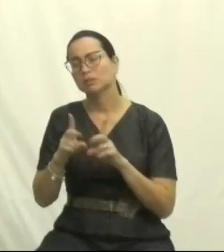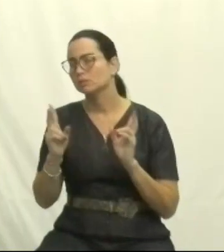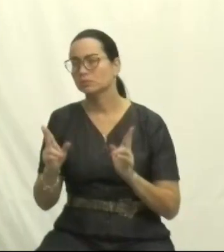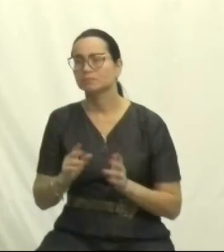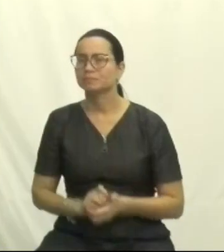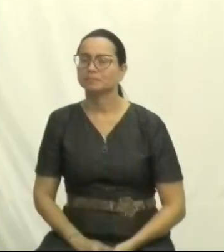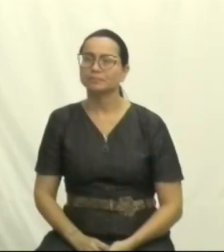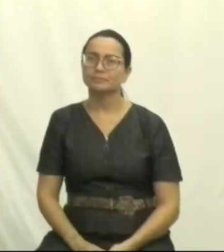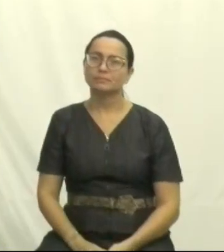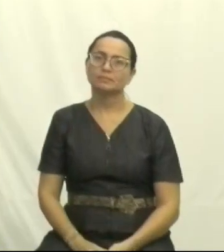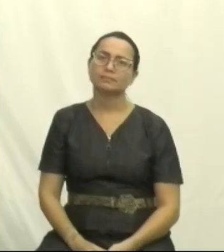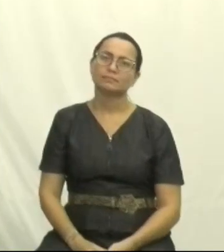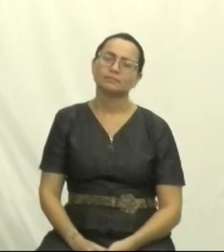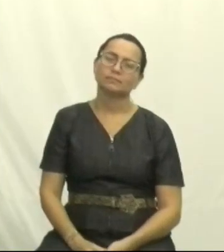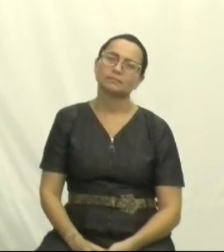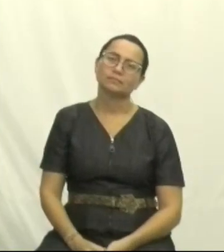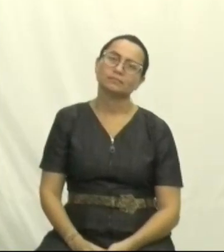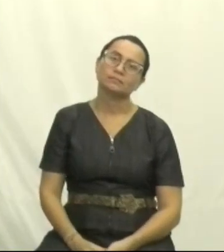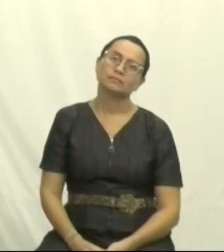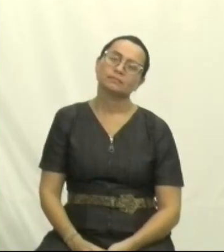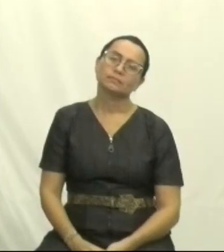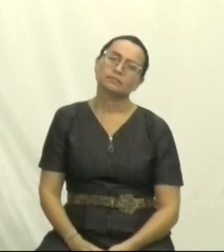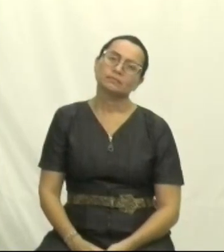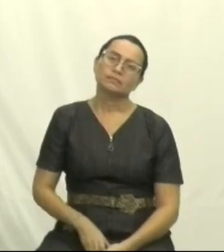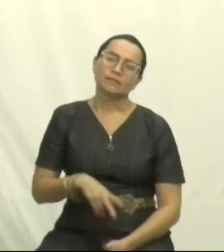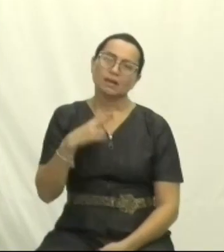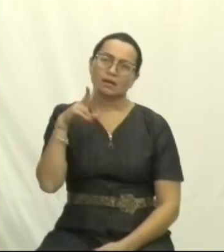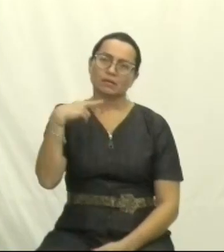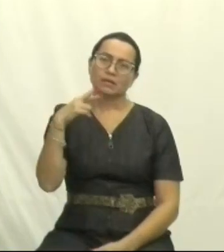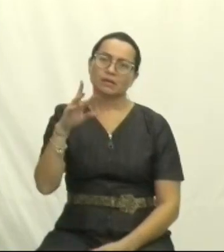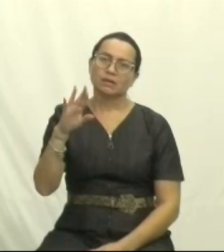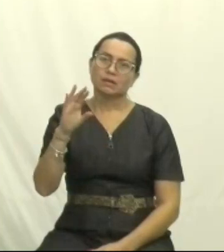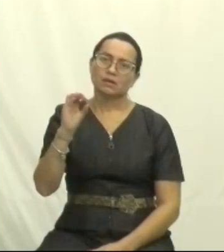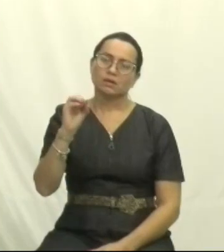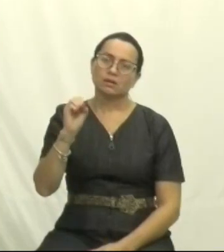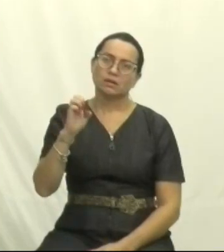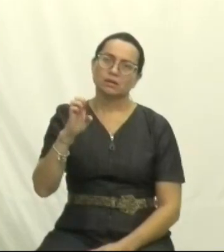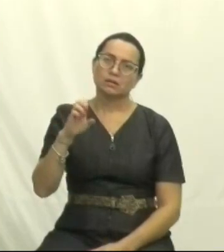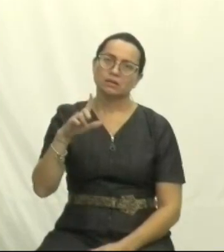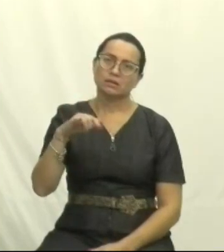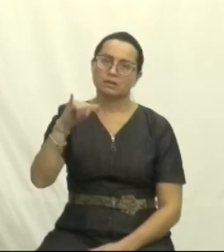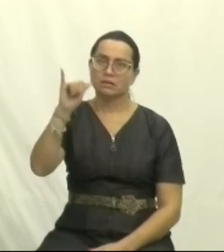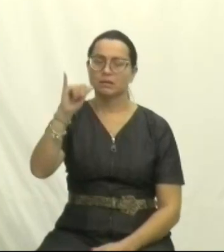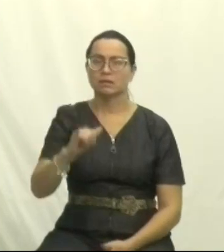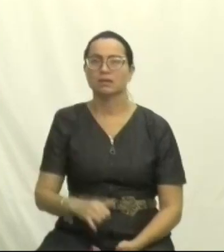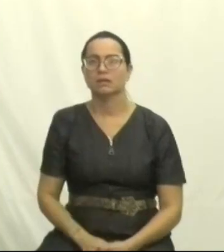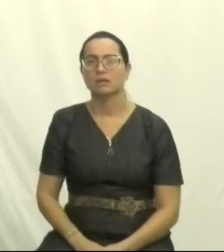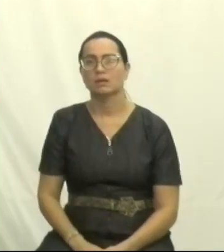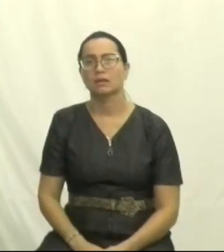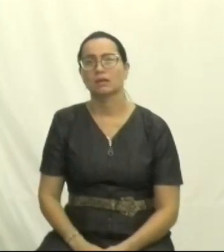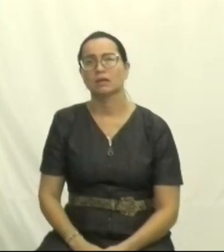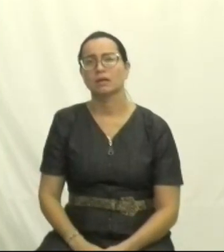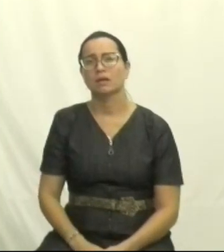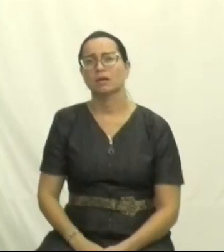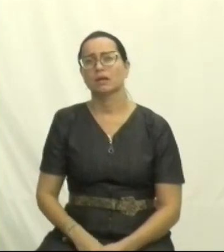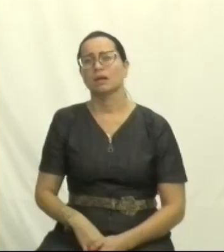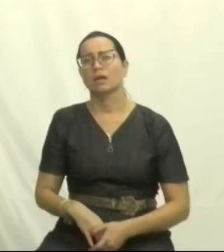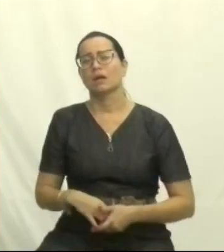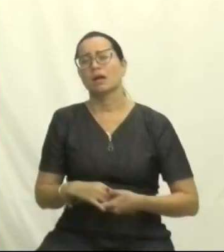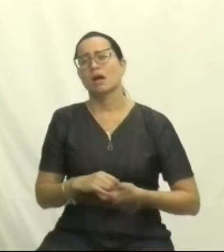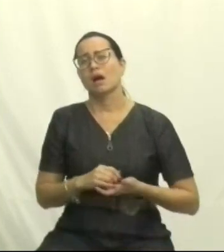A palavra ainda continua aberta, com a palavra a vereadora Roseli De Luca Pizzolo, que dispõe o seu tempo